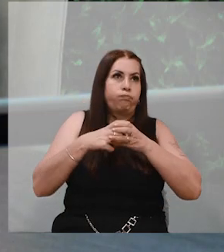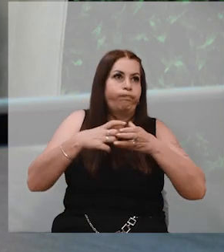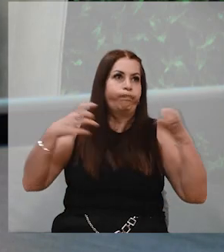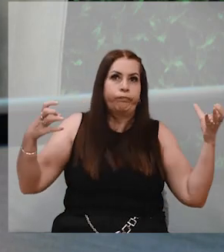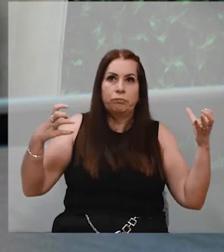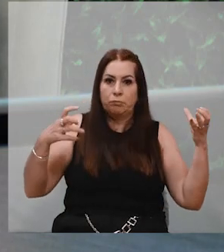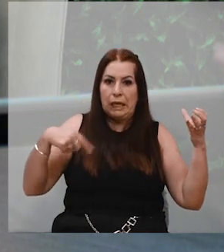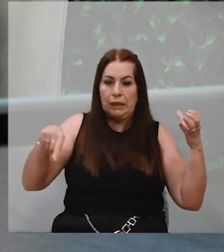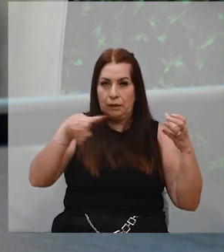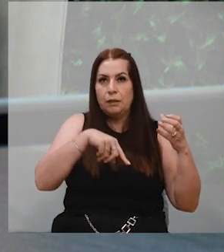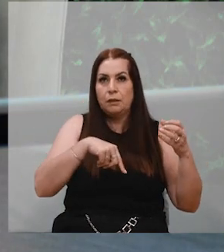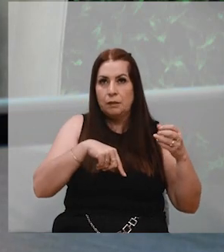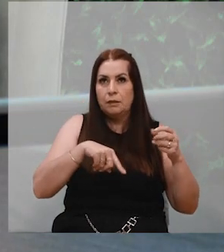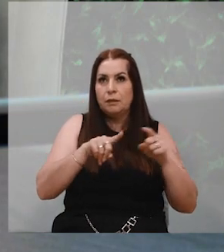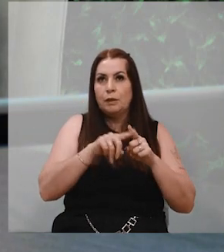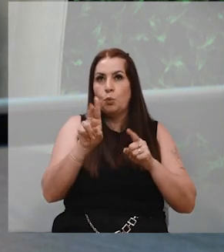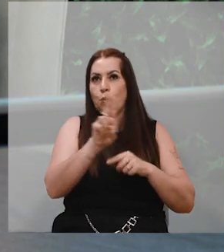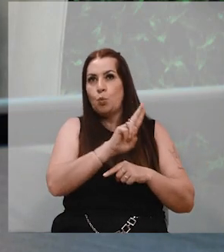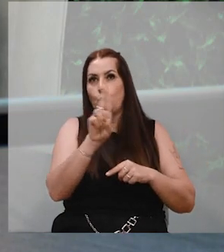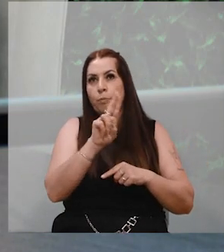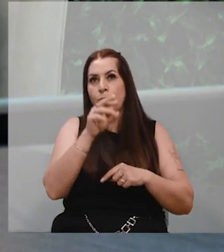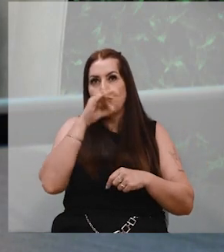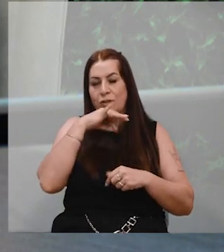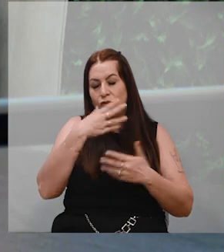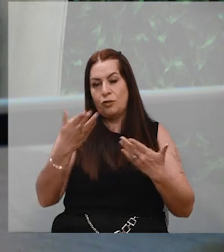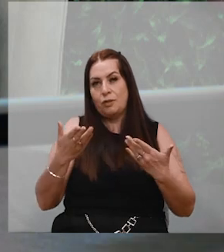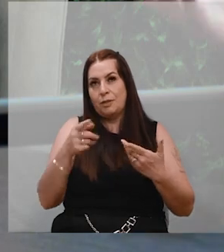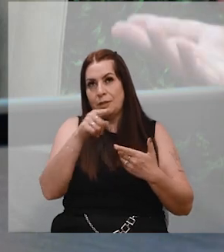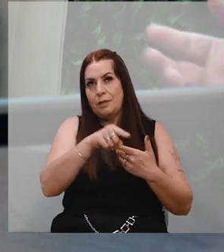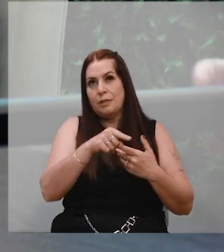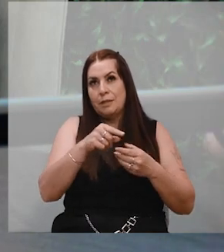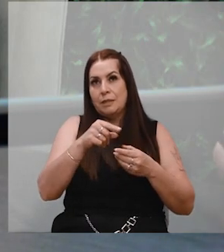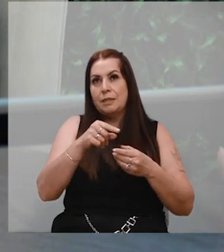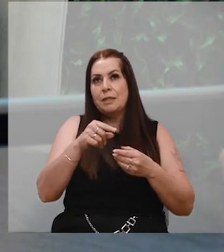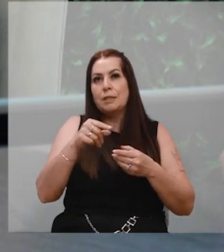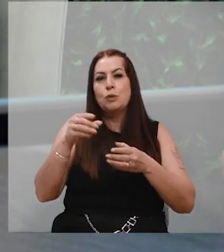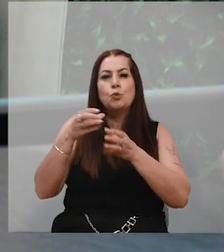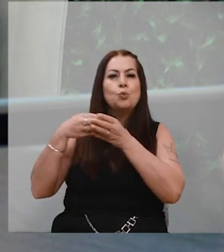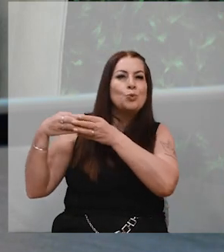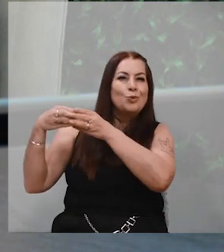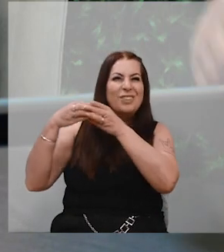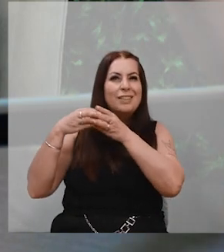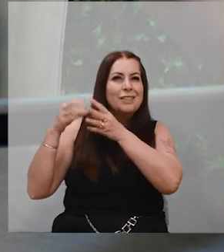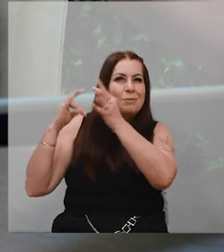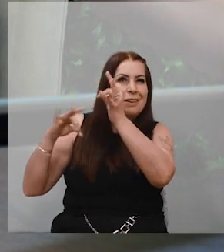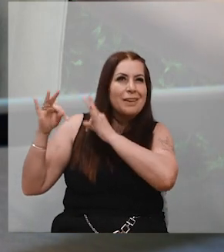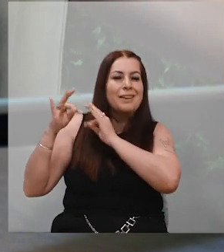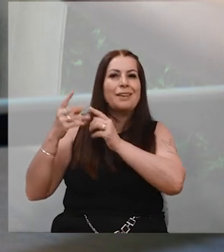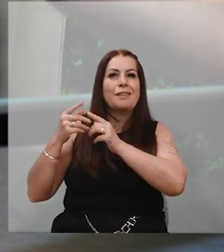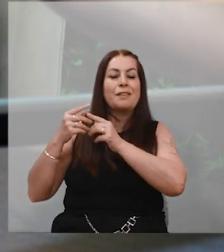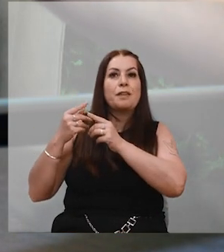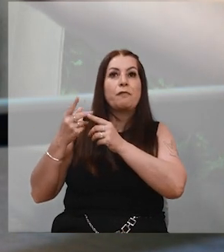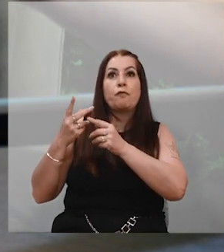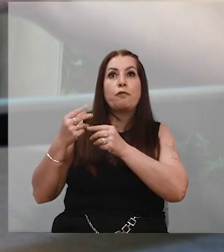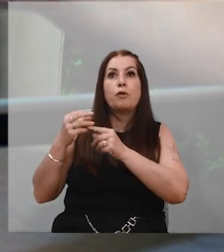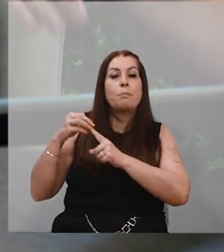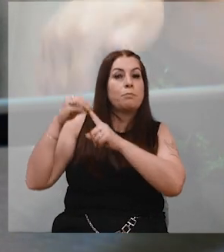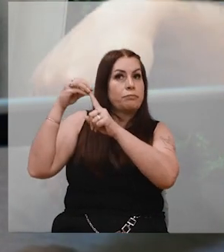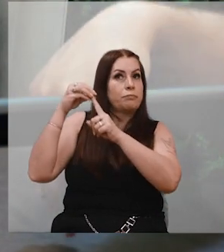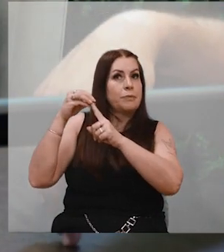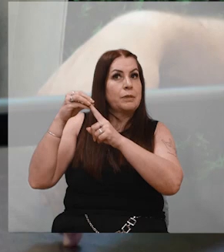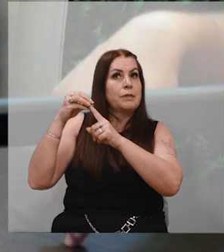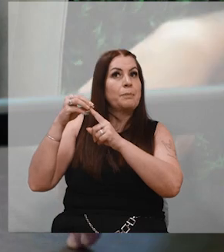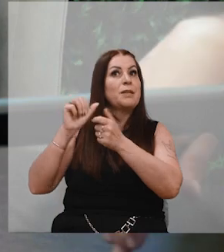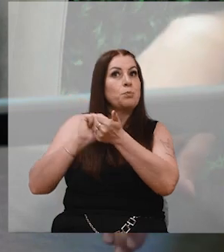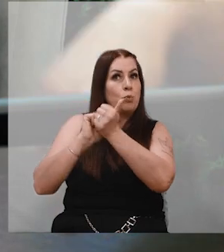aí levando também o nome de Caxias do Sul. E essa parte do turismo que foi fundamental, tem o turismo esportivo também, que é